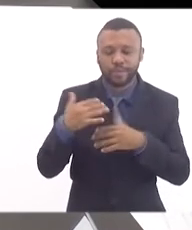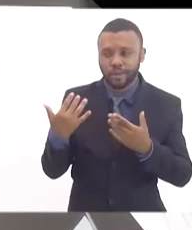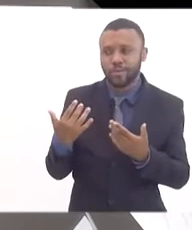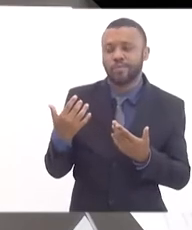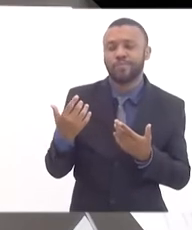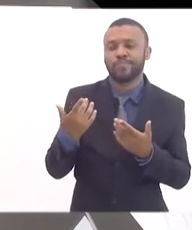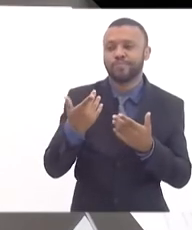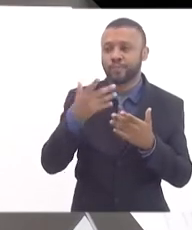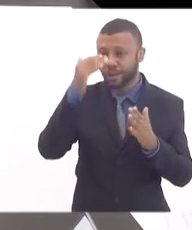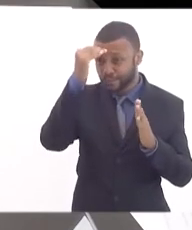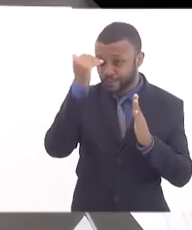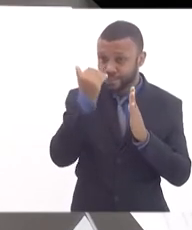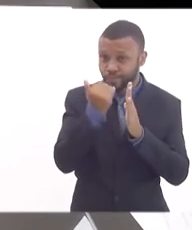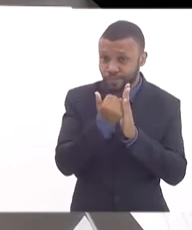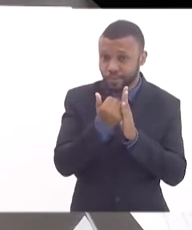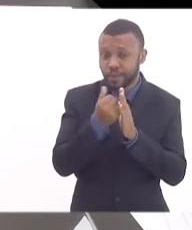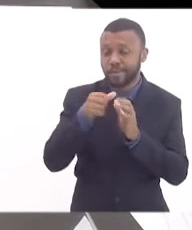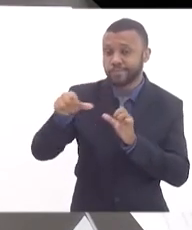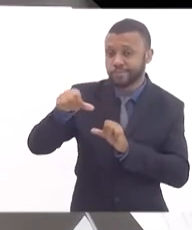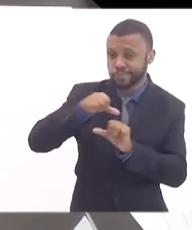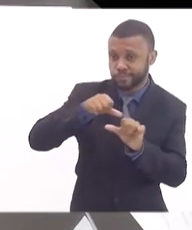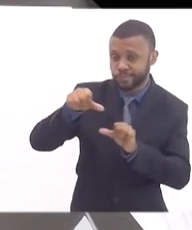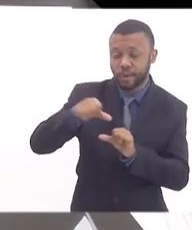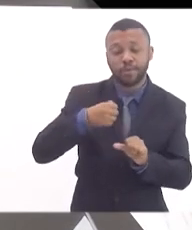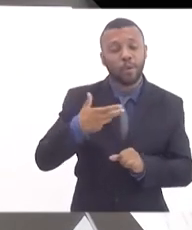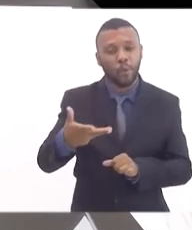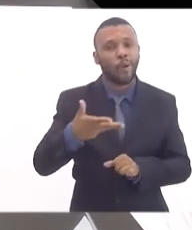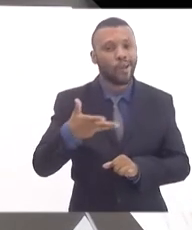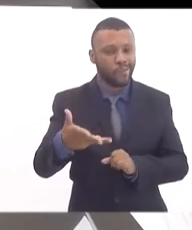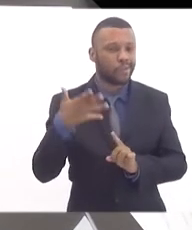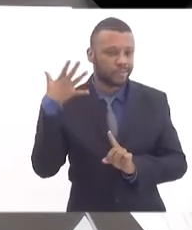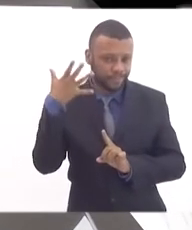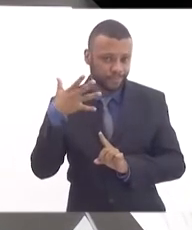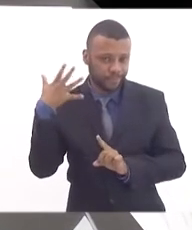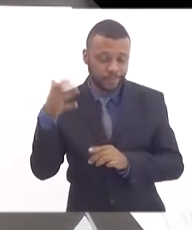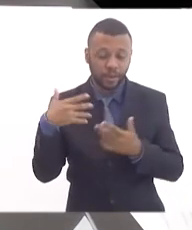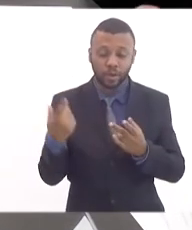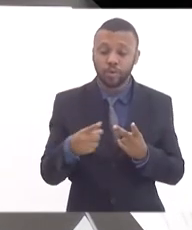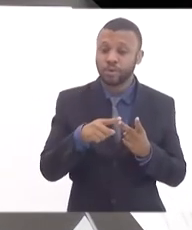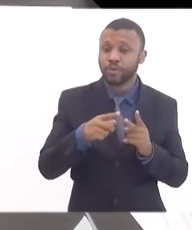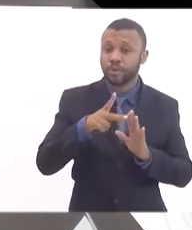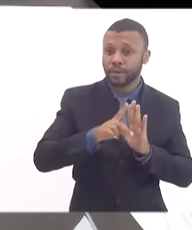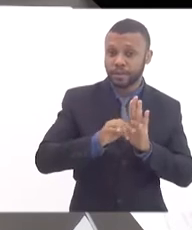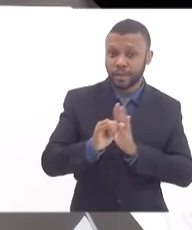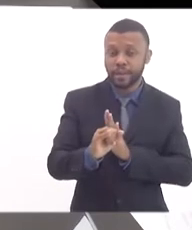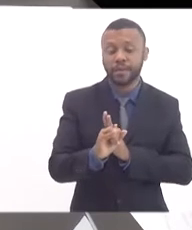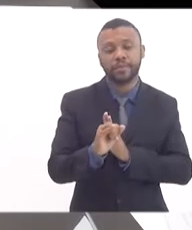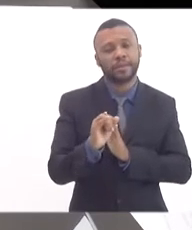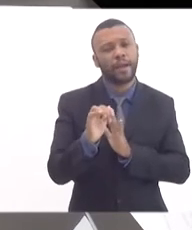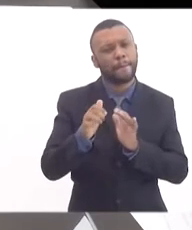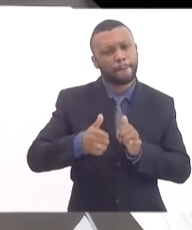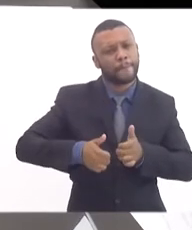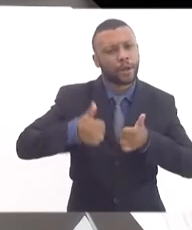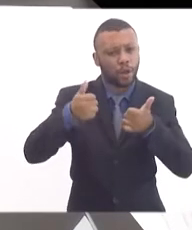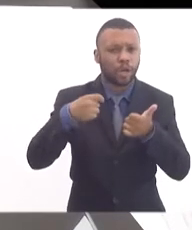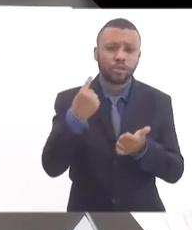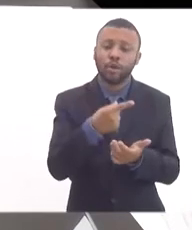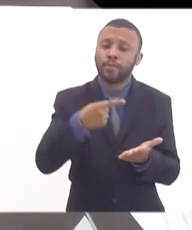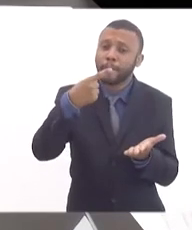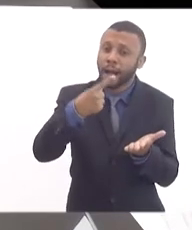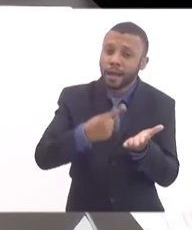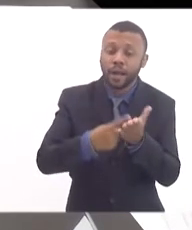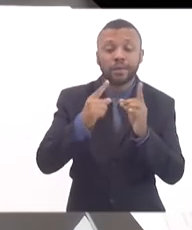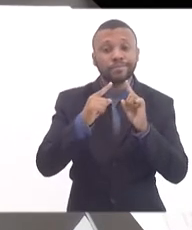vou correr um pouquinho o segundo projeto ele é para demarcar baixa eu vou passar para audiência pública